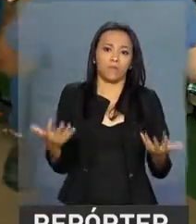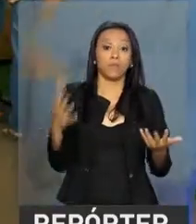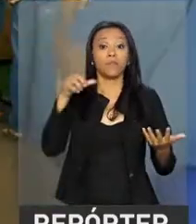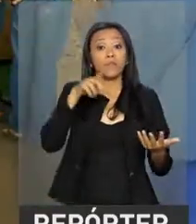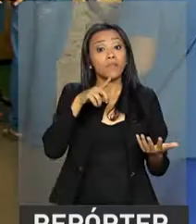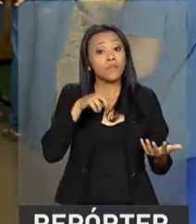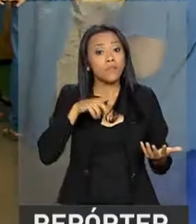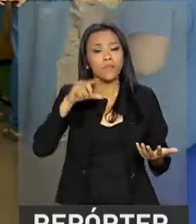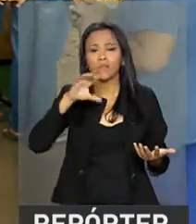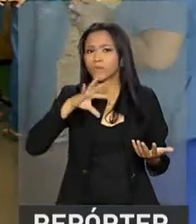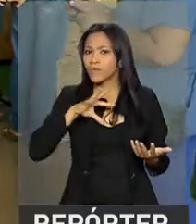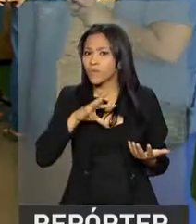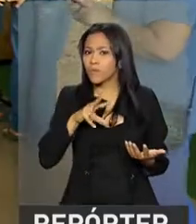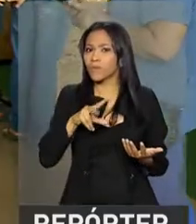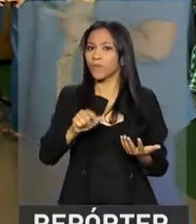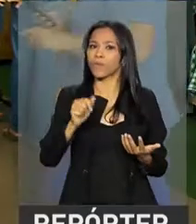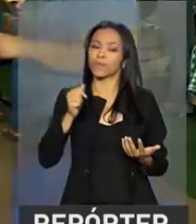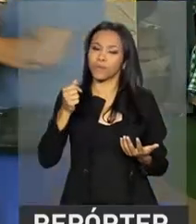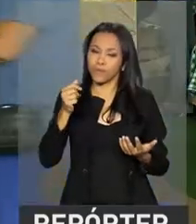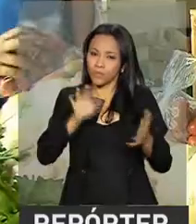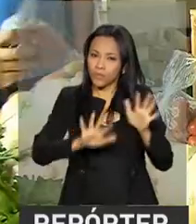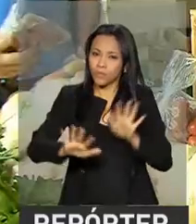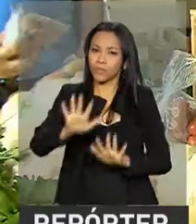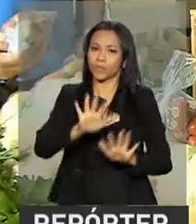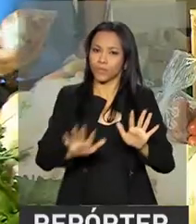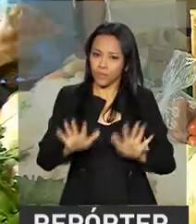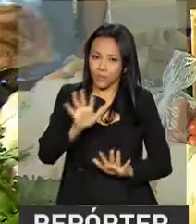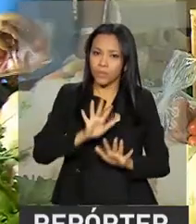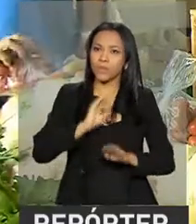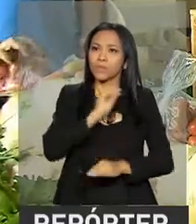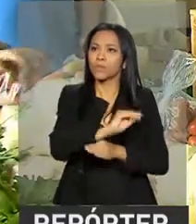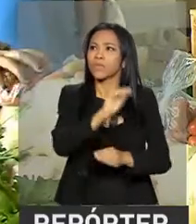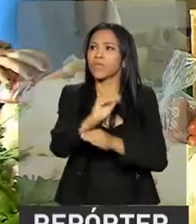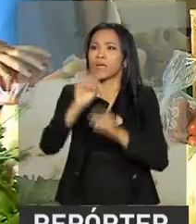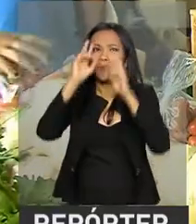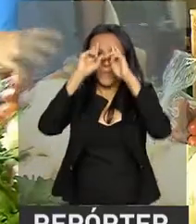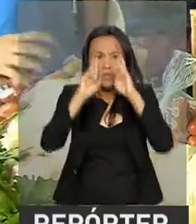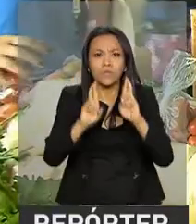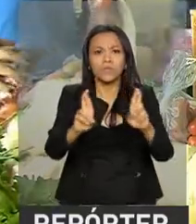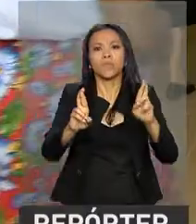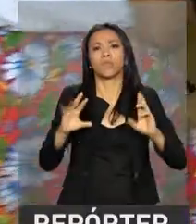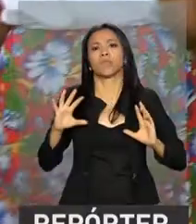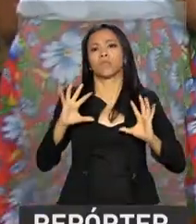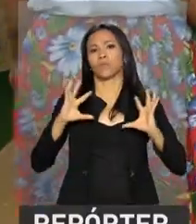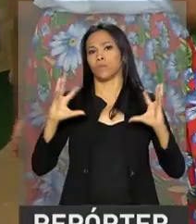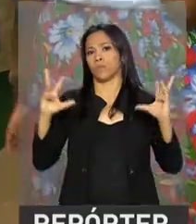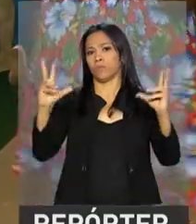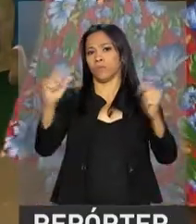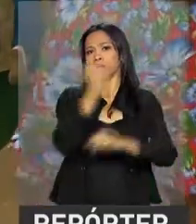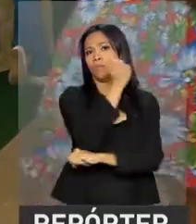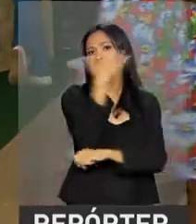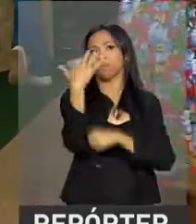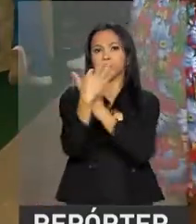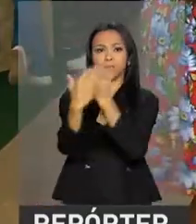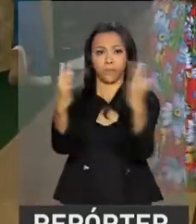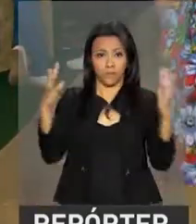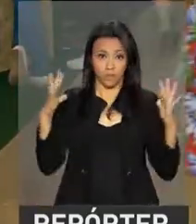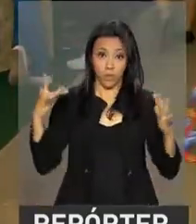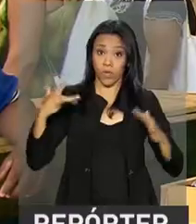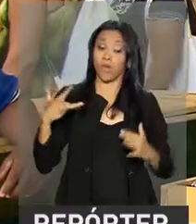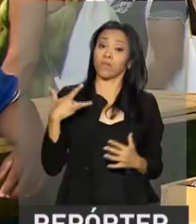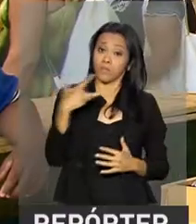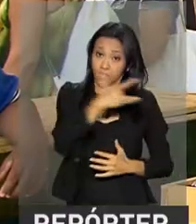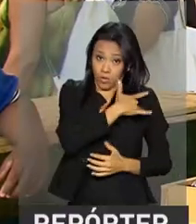os princípios de conservação e manejo da diversidade, de respeito ao meio ambiente, de respeito à saúde do trabalhador